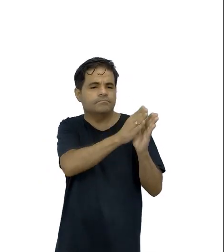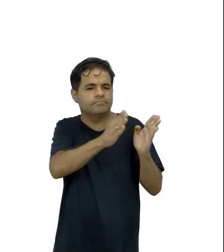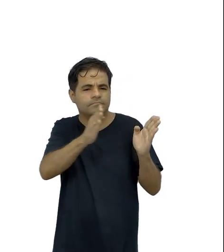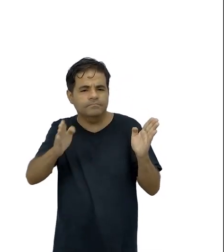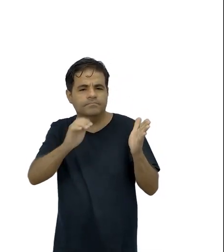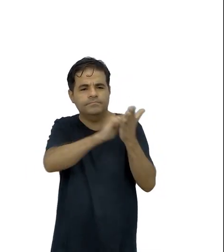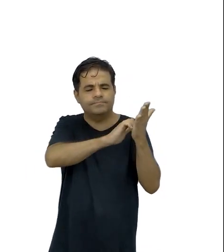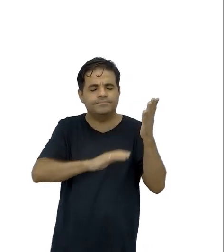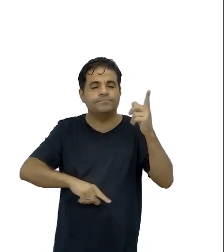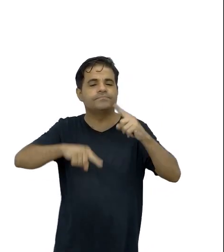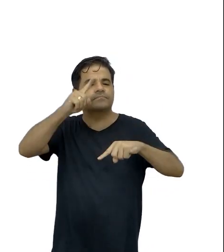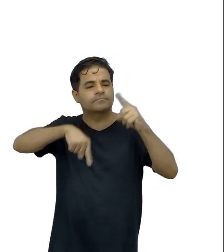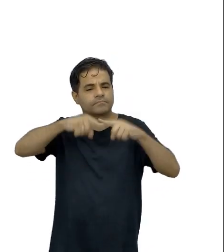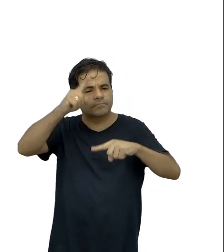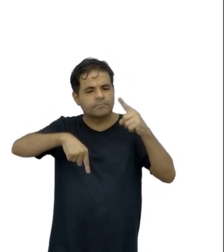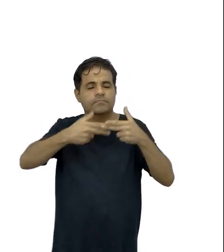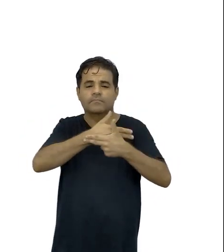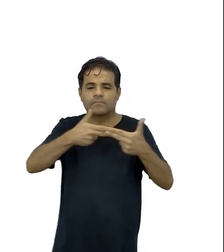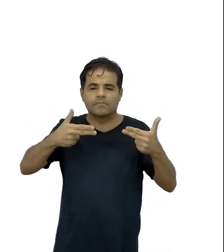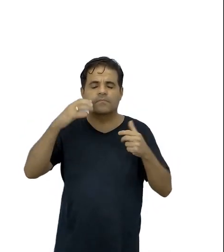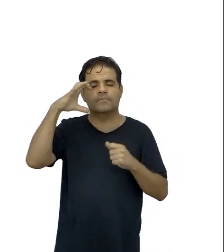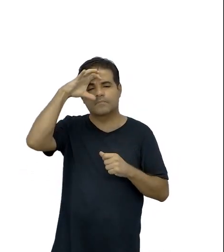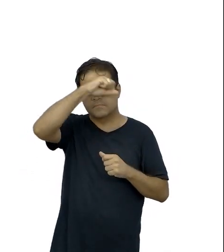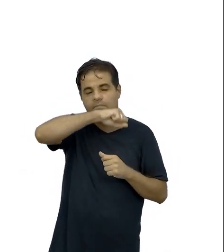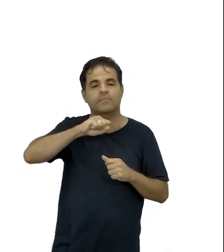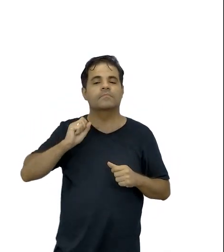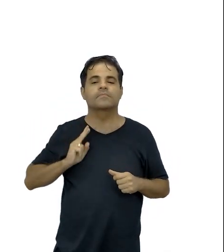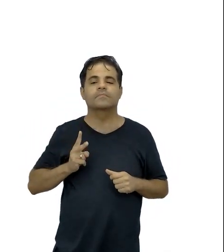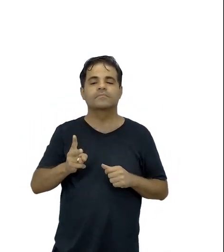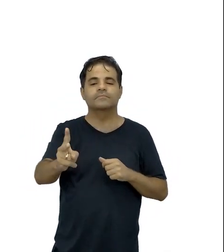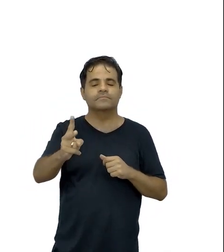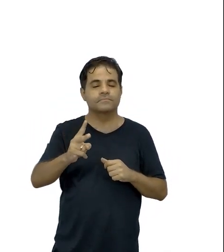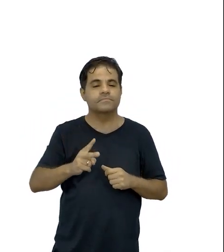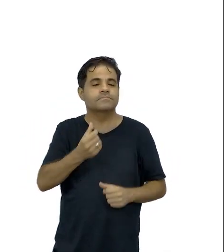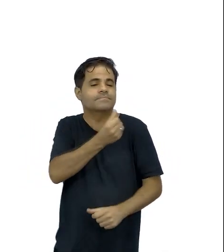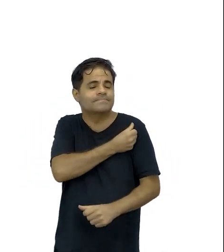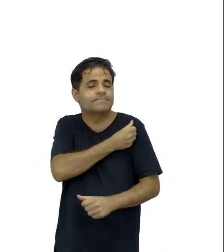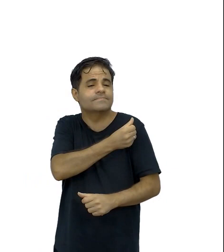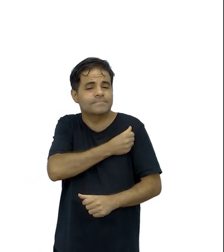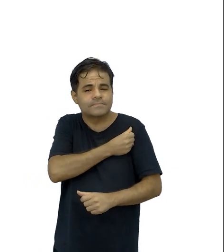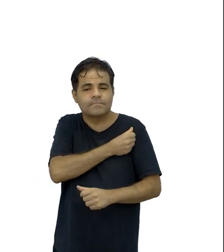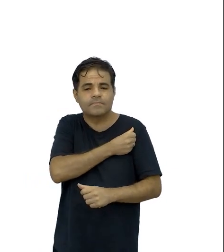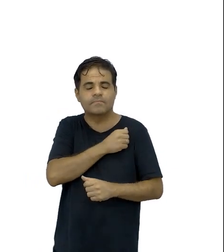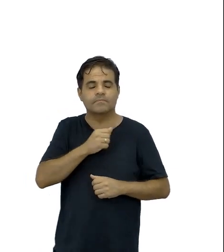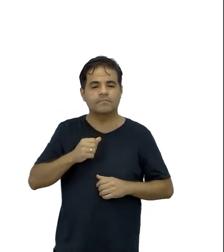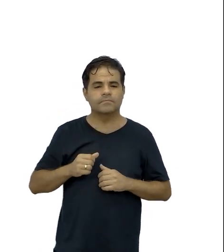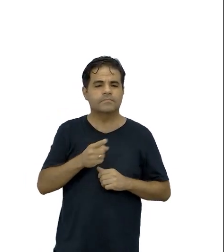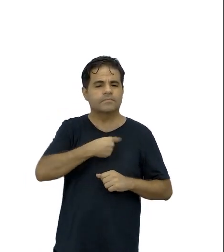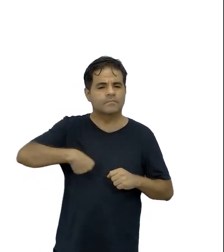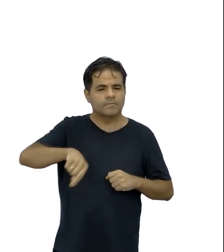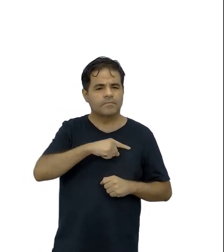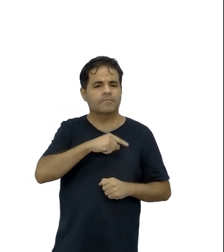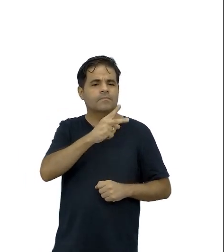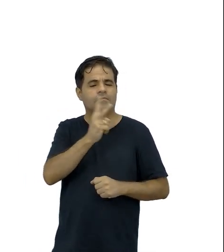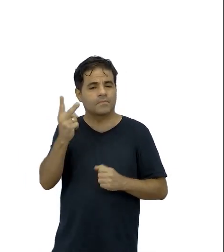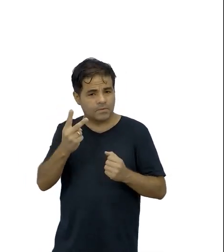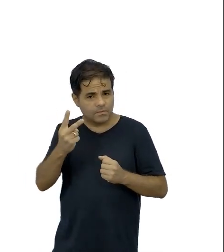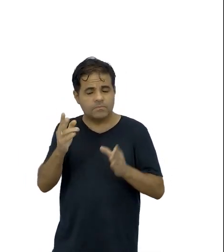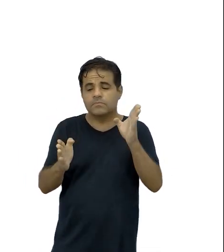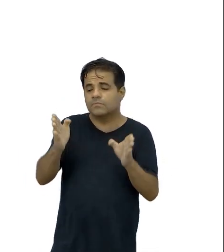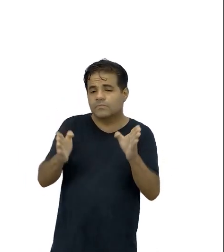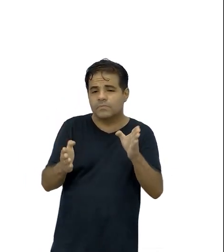de atividades do material do Aprender Sempre do sexto ano. Nosso segundo